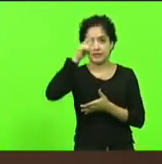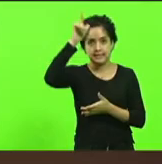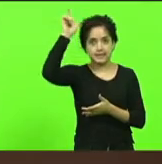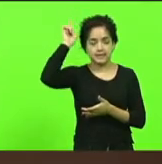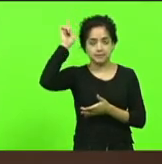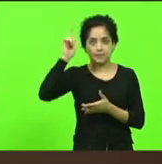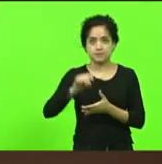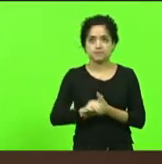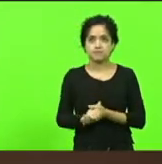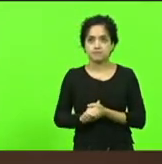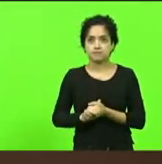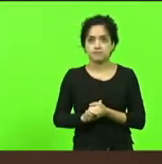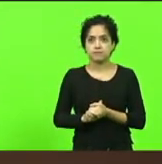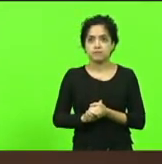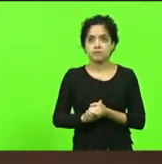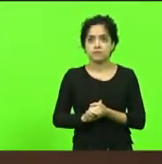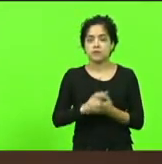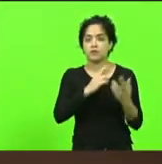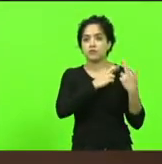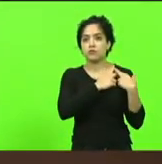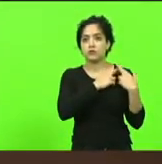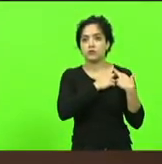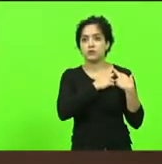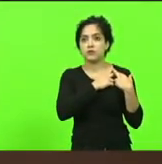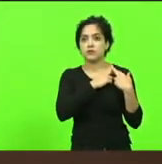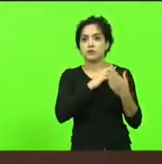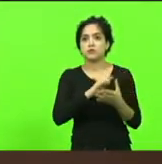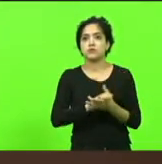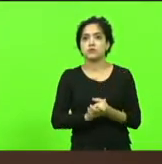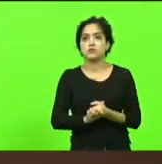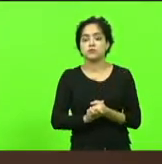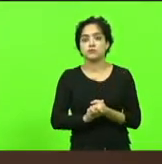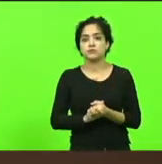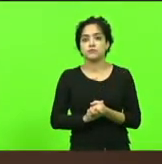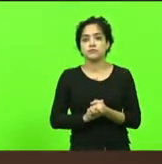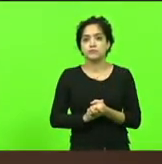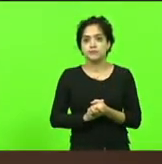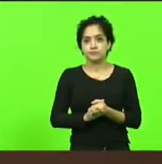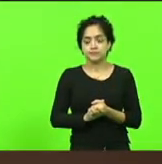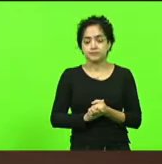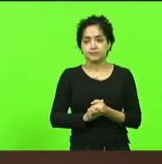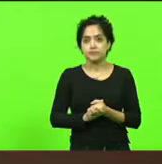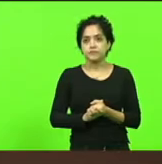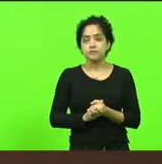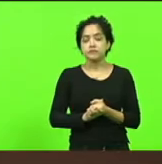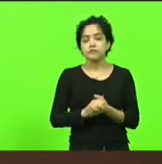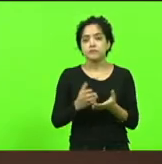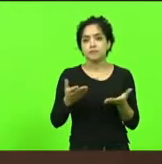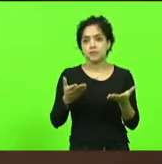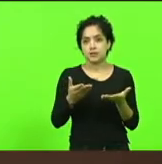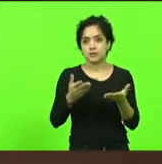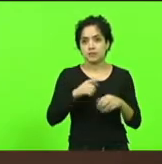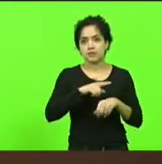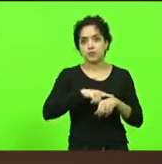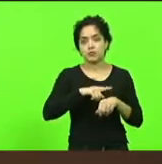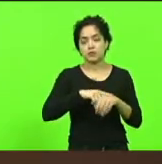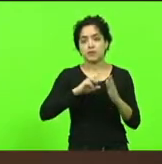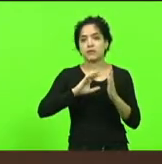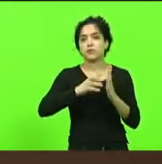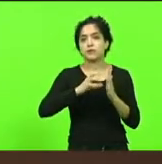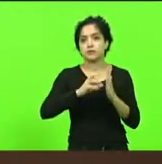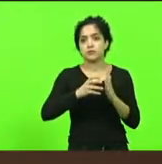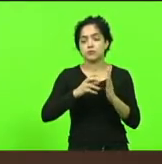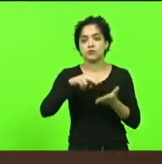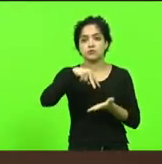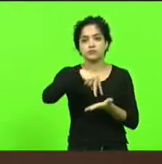Lima, Floriano, Ivan Nats e Laércio Schuster. Grande expediente, horário destinado aos